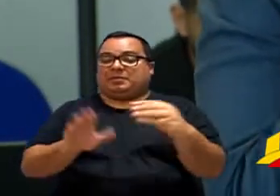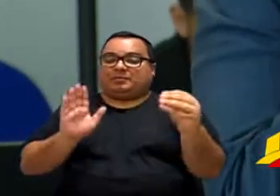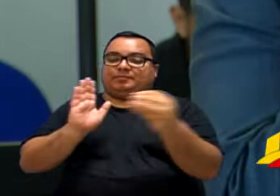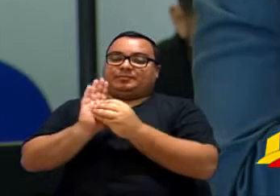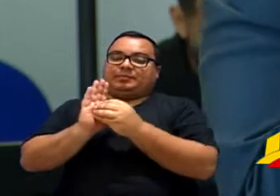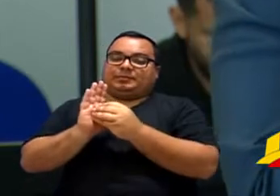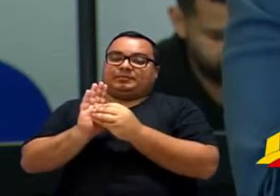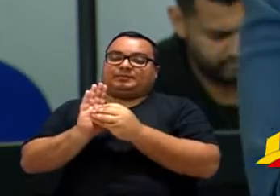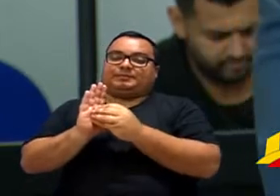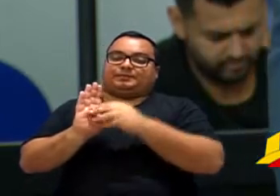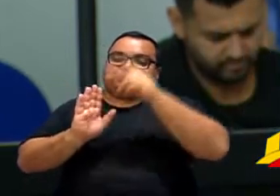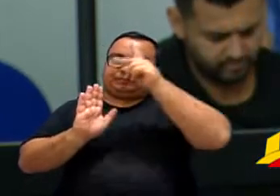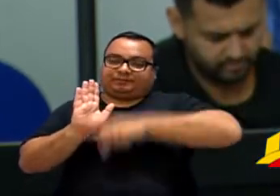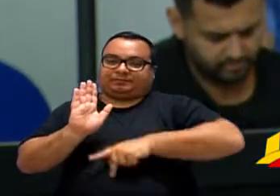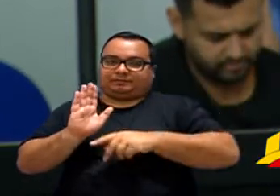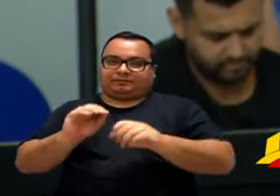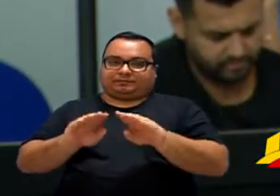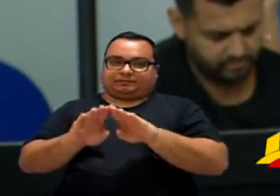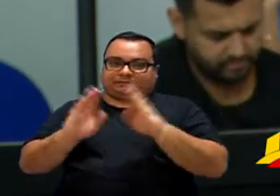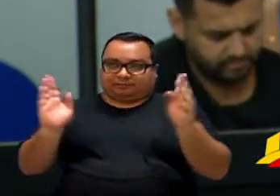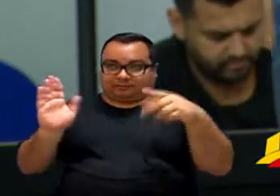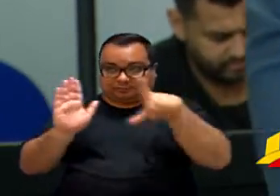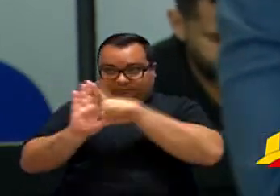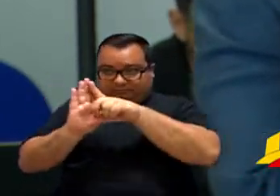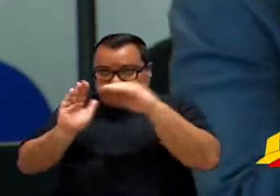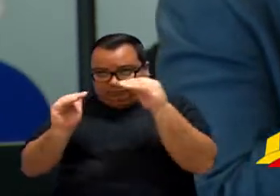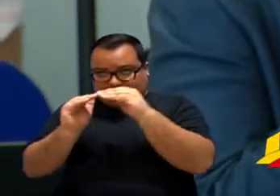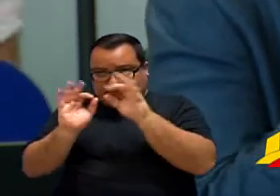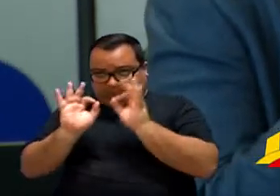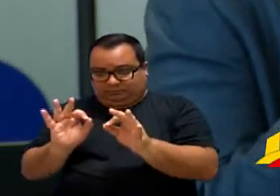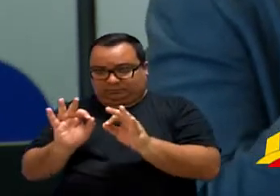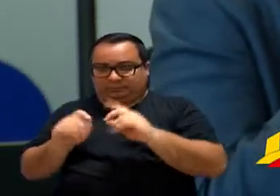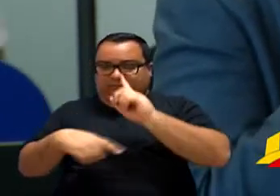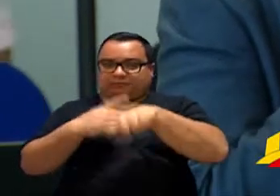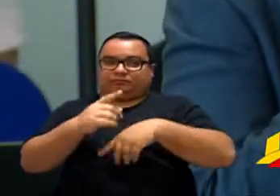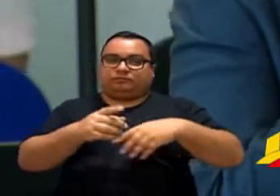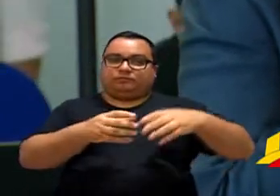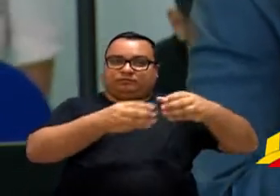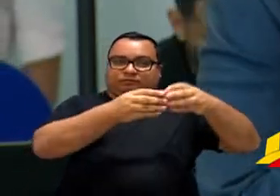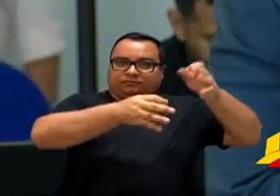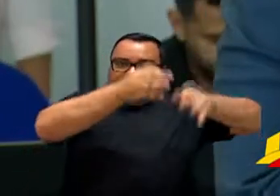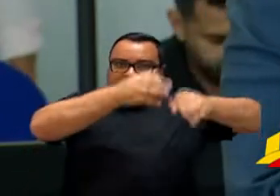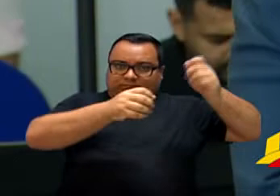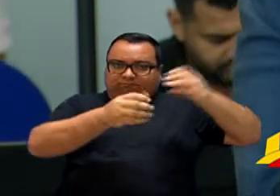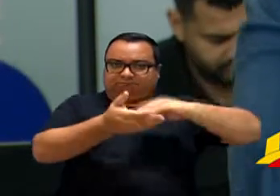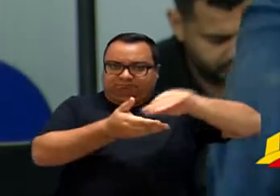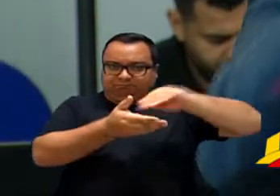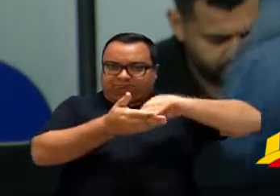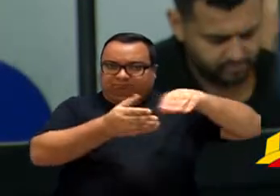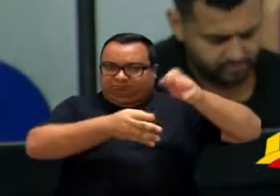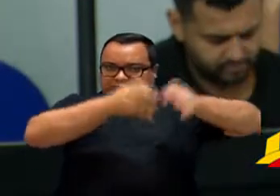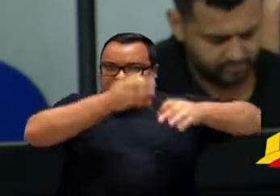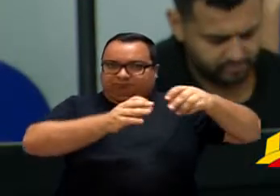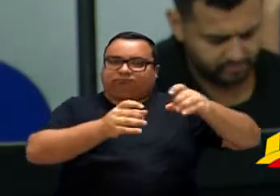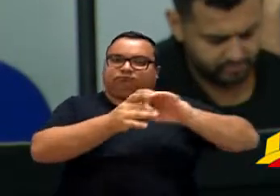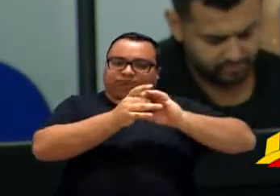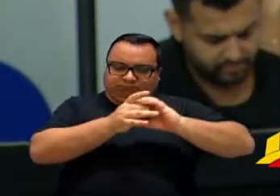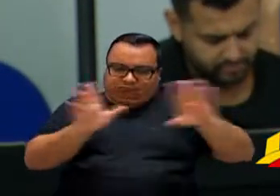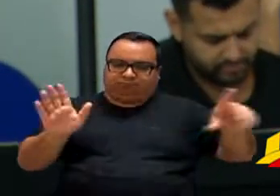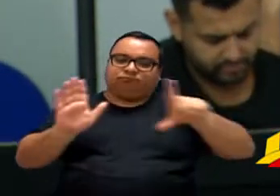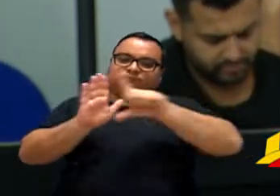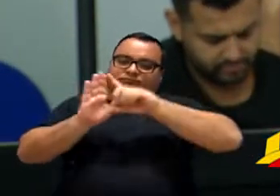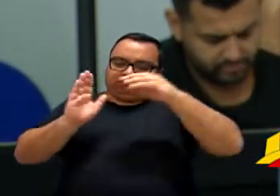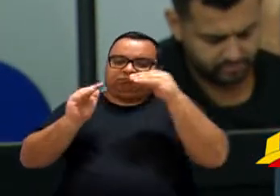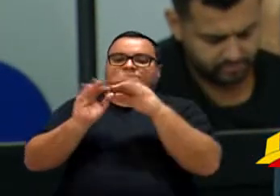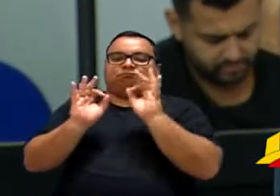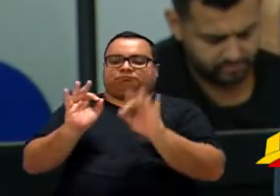diversos projetos que são constitucionais a secretaria jurídica deu parecer pela legalidade lembrando a todos que